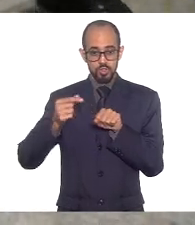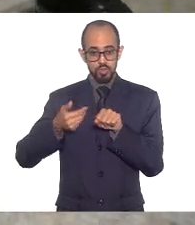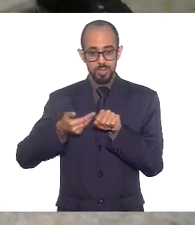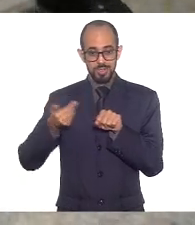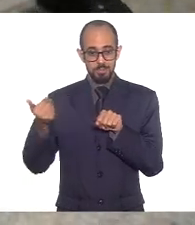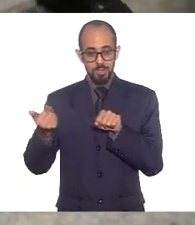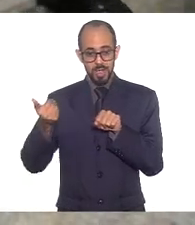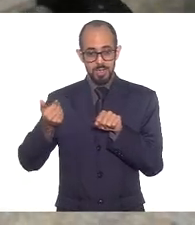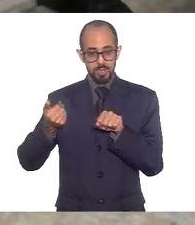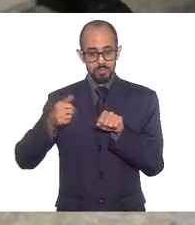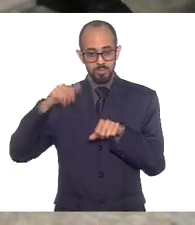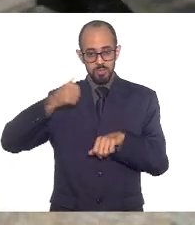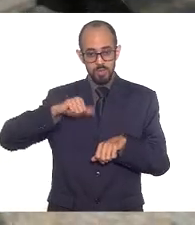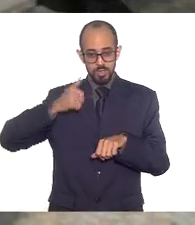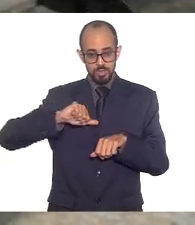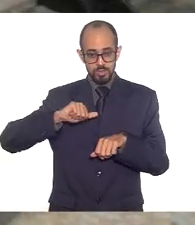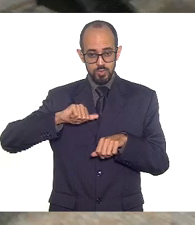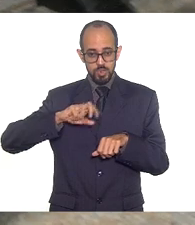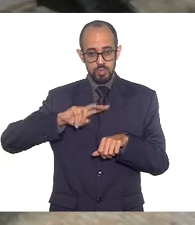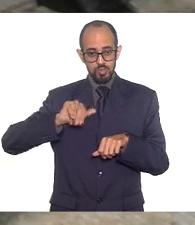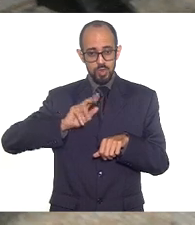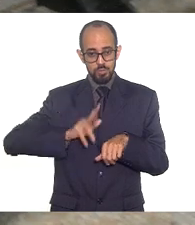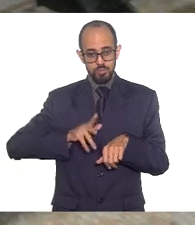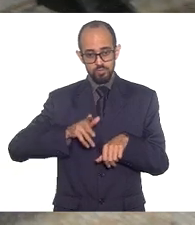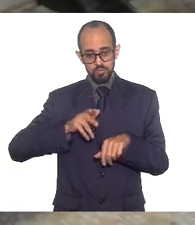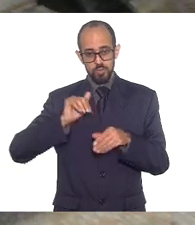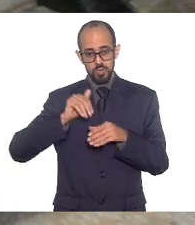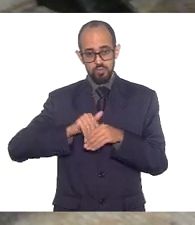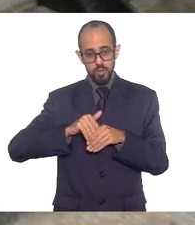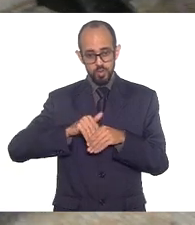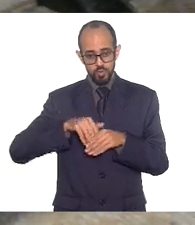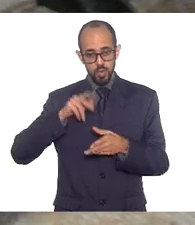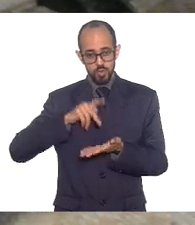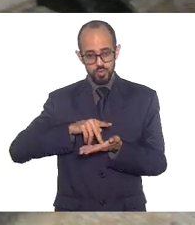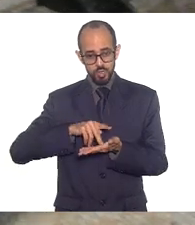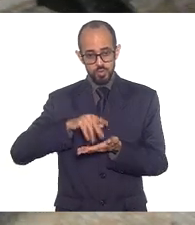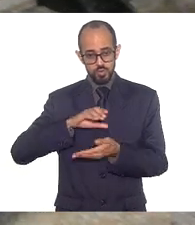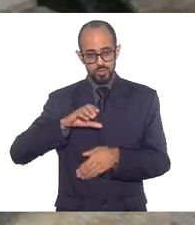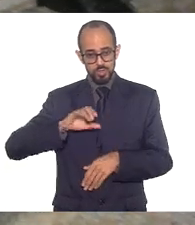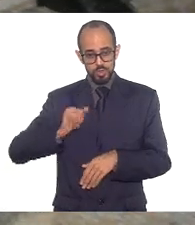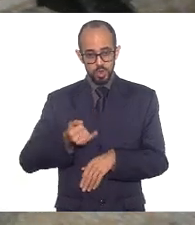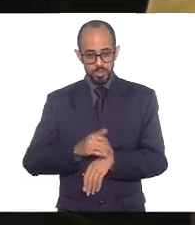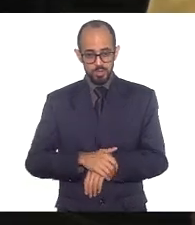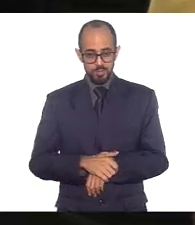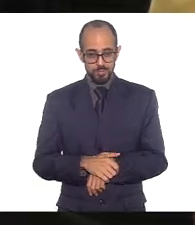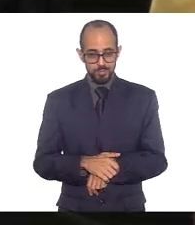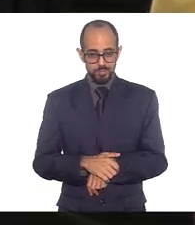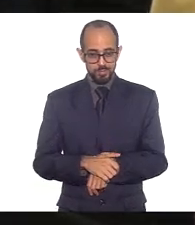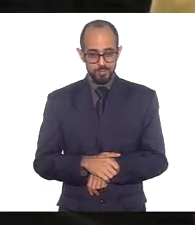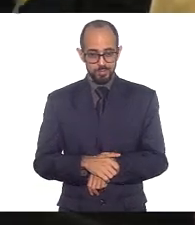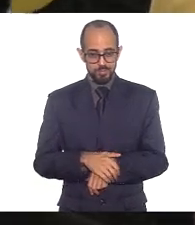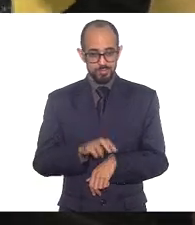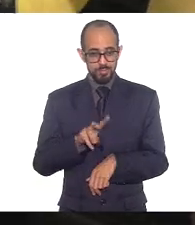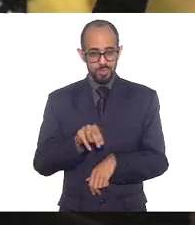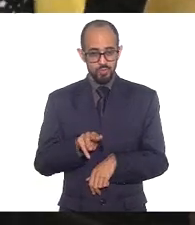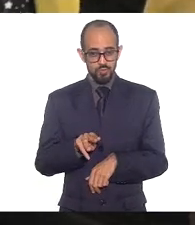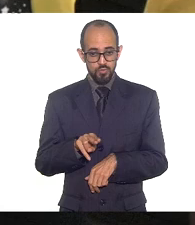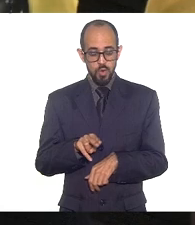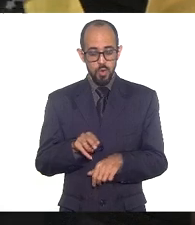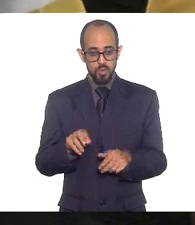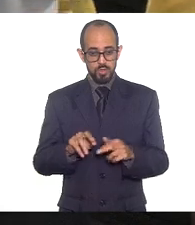por uma análise posterior nas ou manter o voto original na ccjc o presidente não vão abrir a